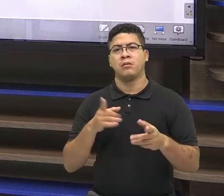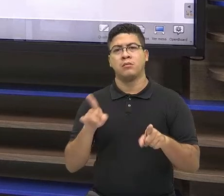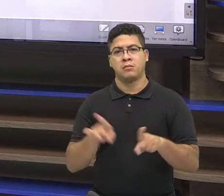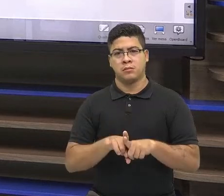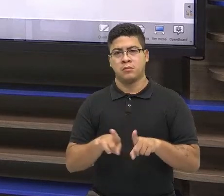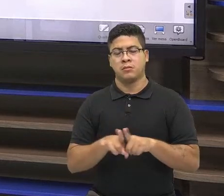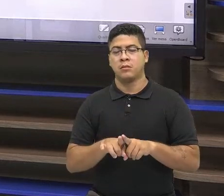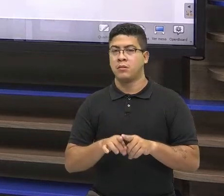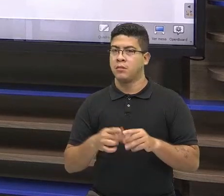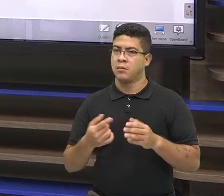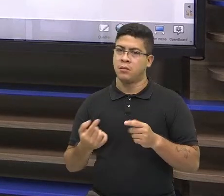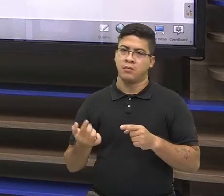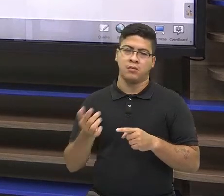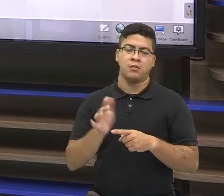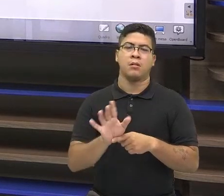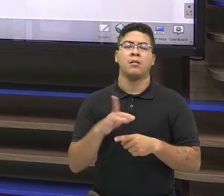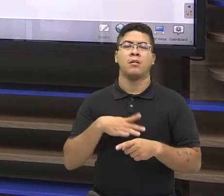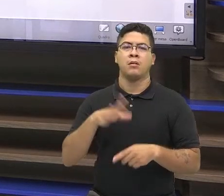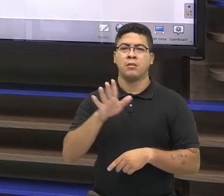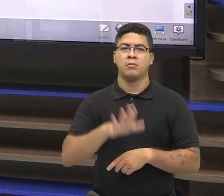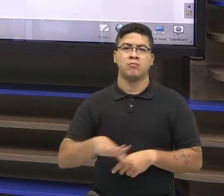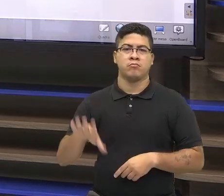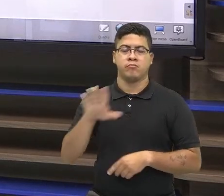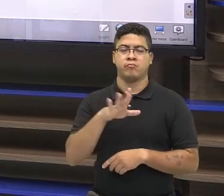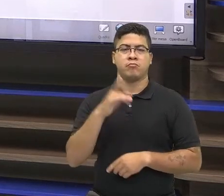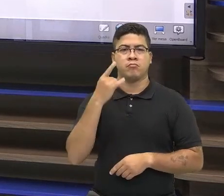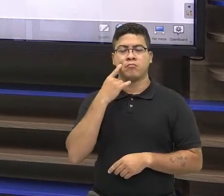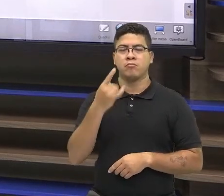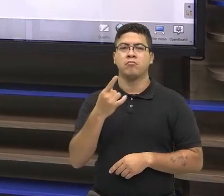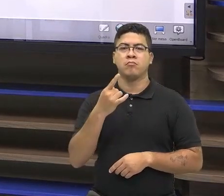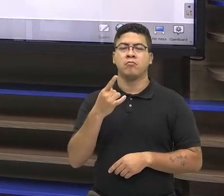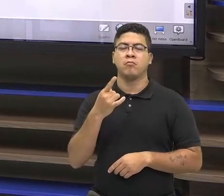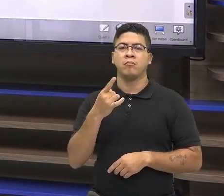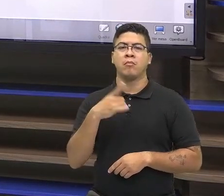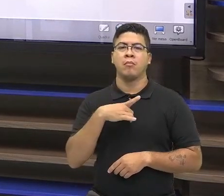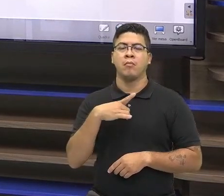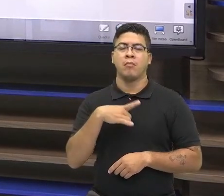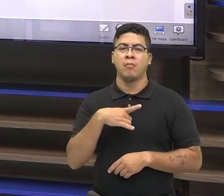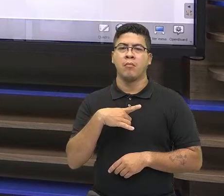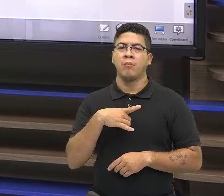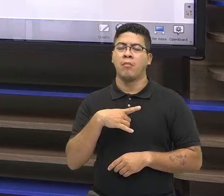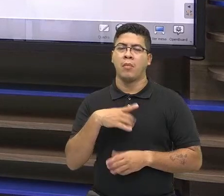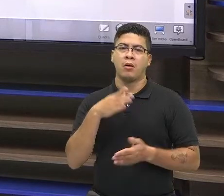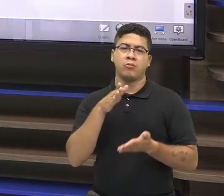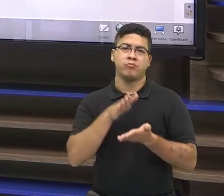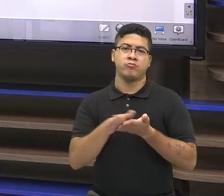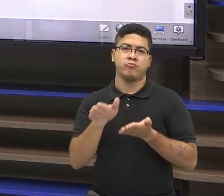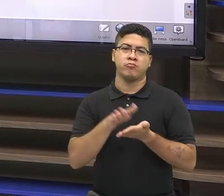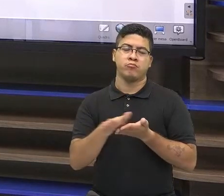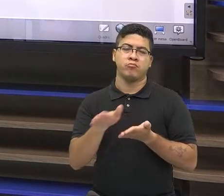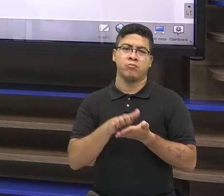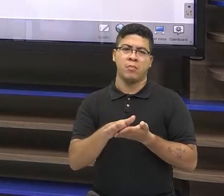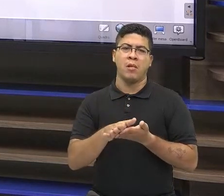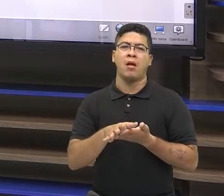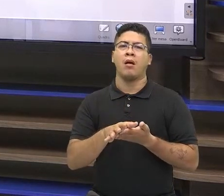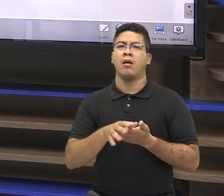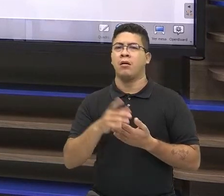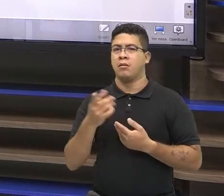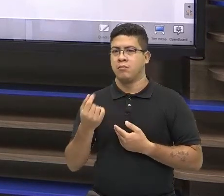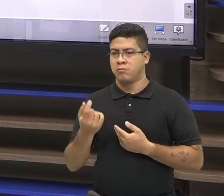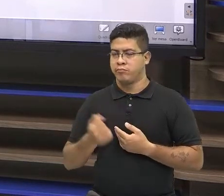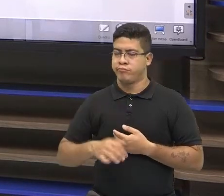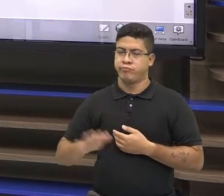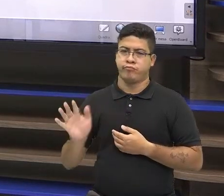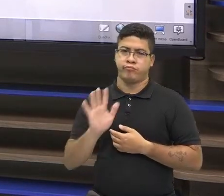Quando aparecia, né, uma máquina para tirar xerox, por exemplo, muito cara. Então, não era todo